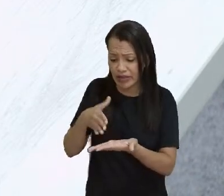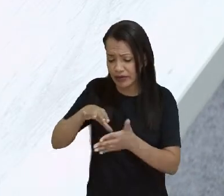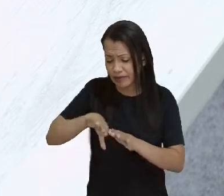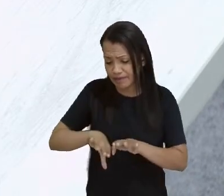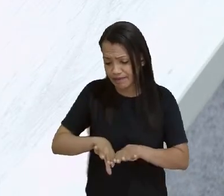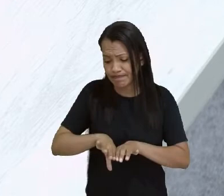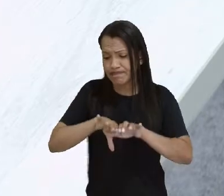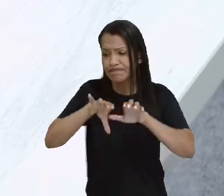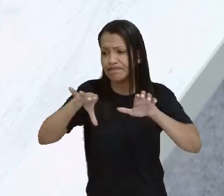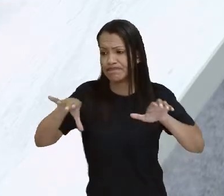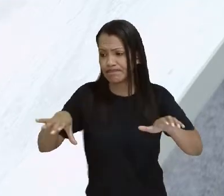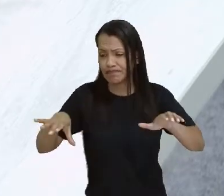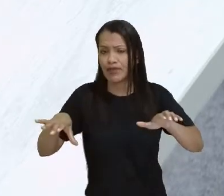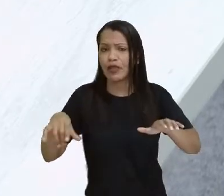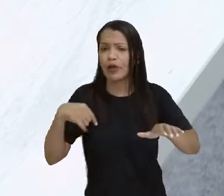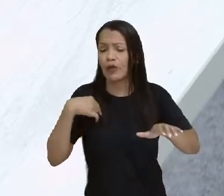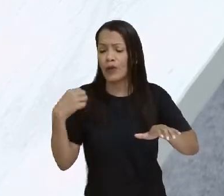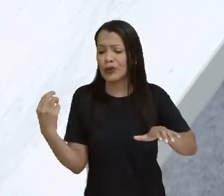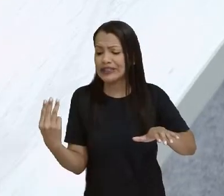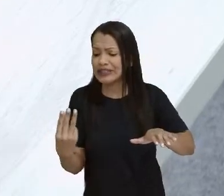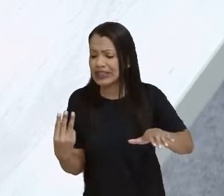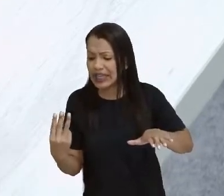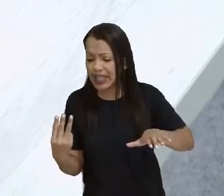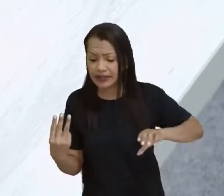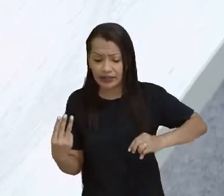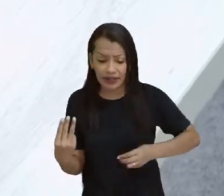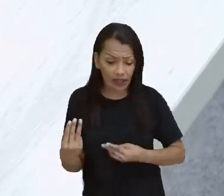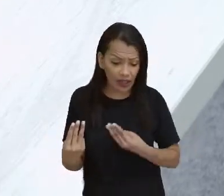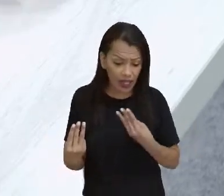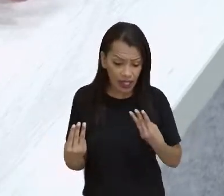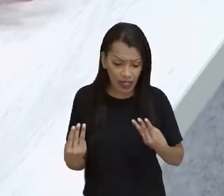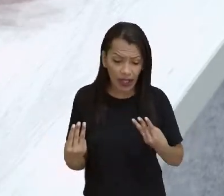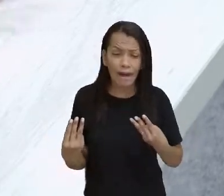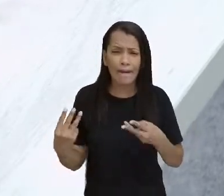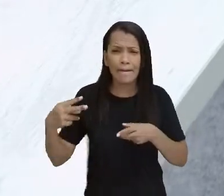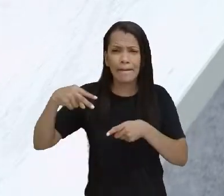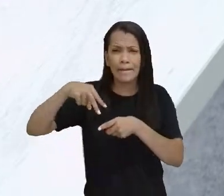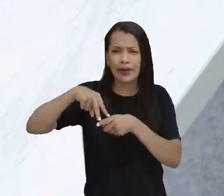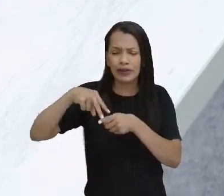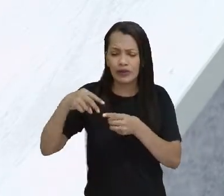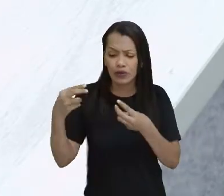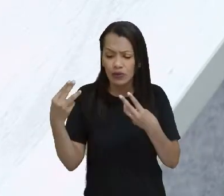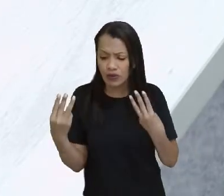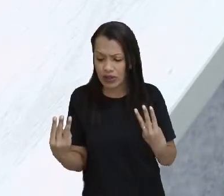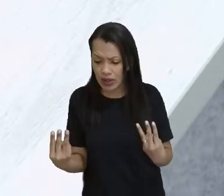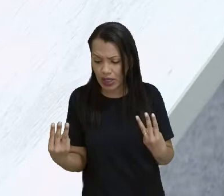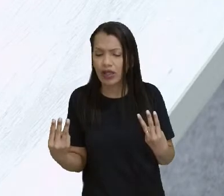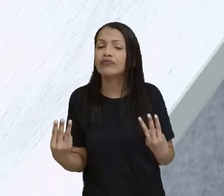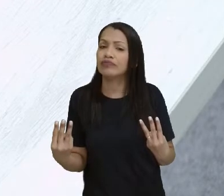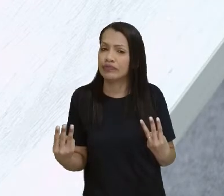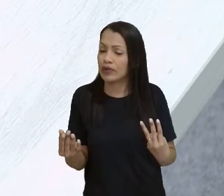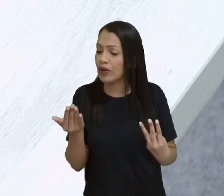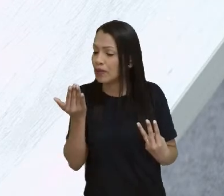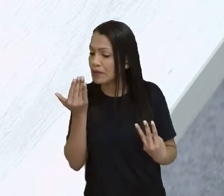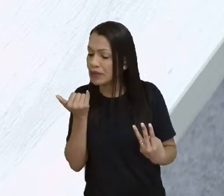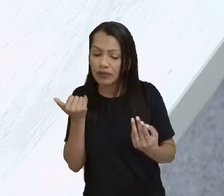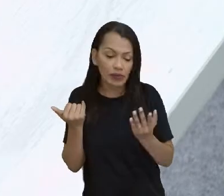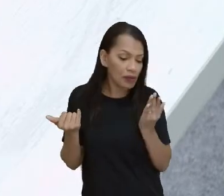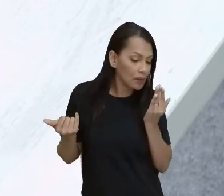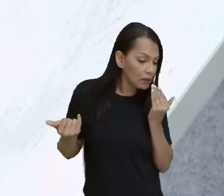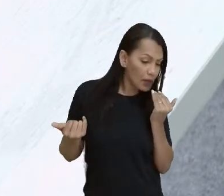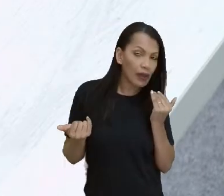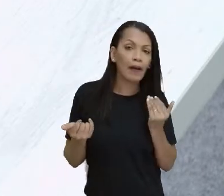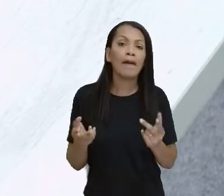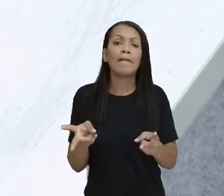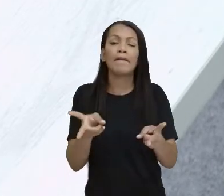eu vou ficar com 3 fatias e professora Casey vai ficar com 3 fatias. Observe que